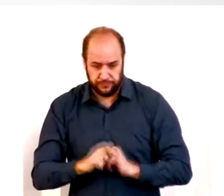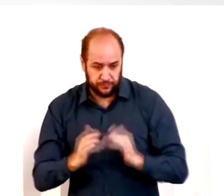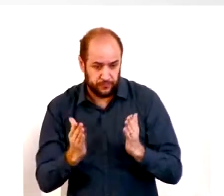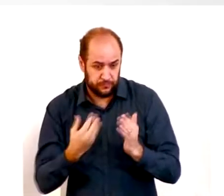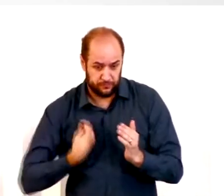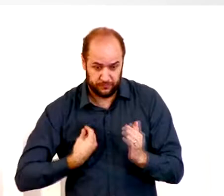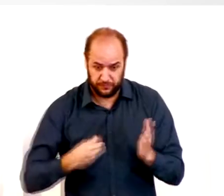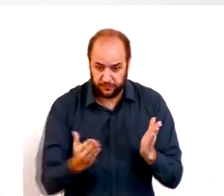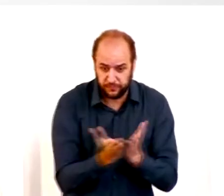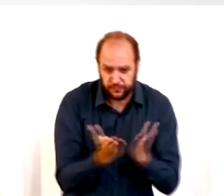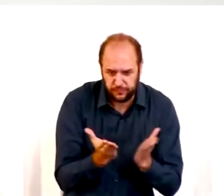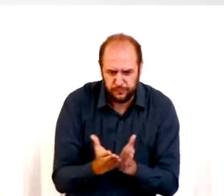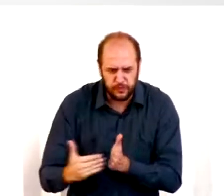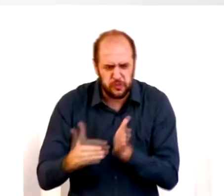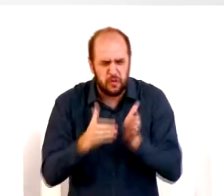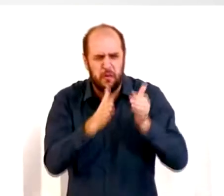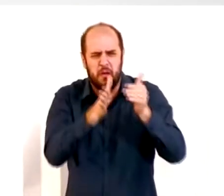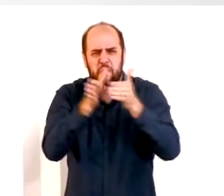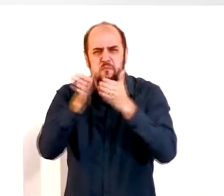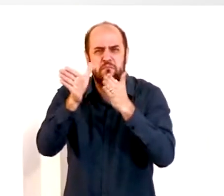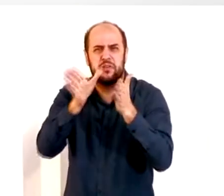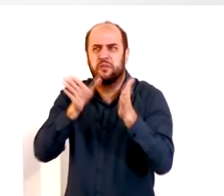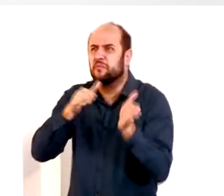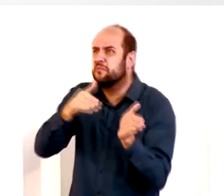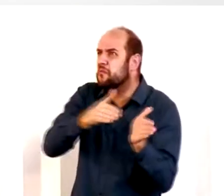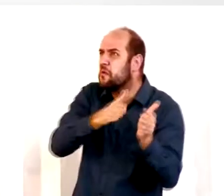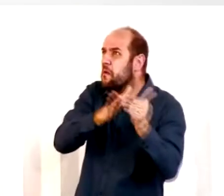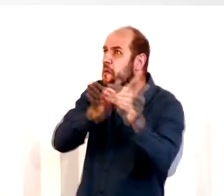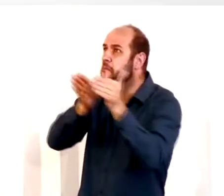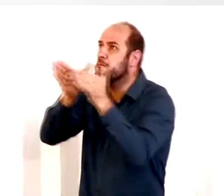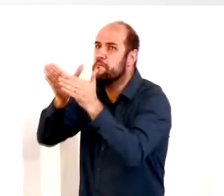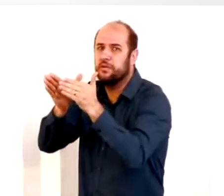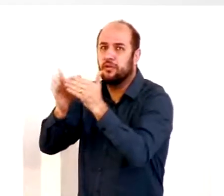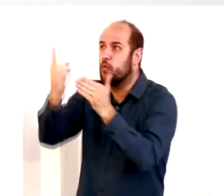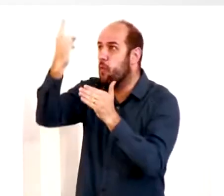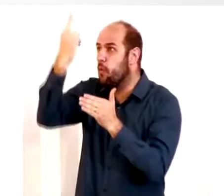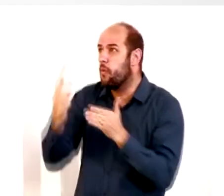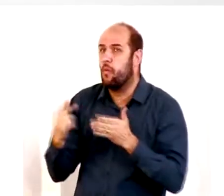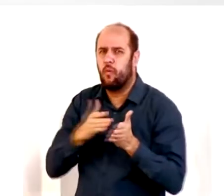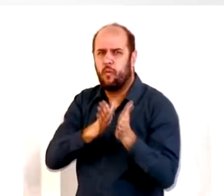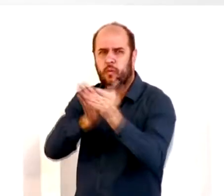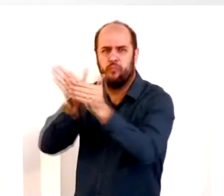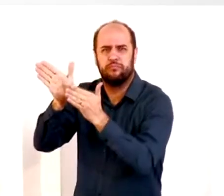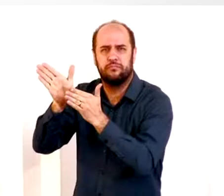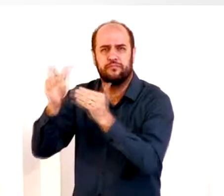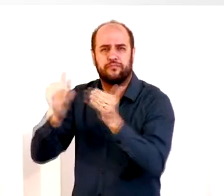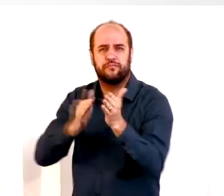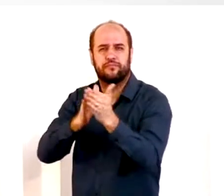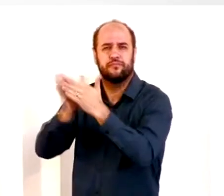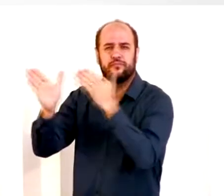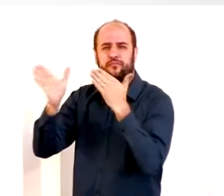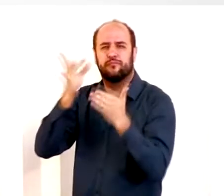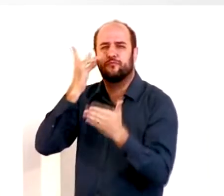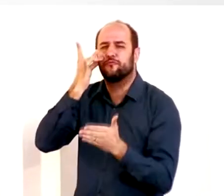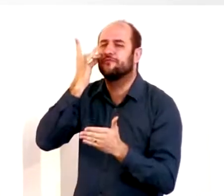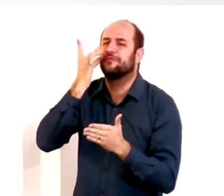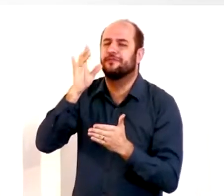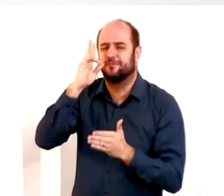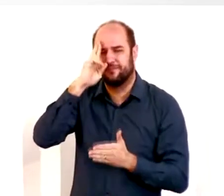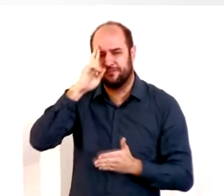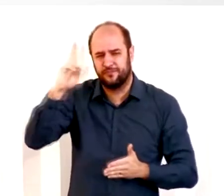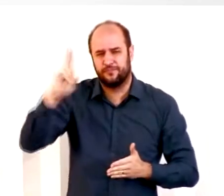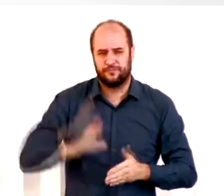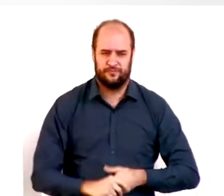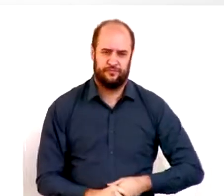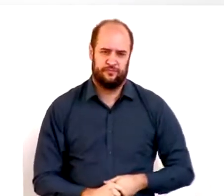O cristianismo é o caminho, aponta o caminho, o único caminho, o caminho da presença do Senhor.